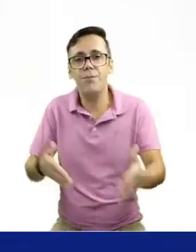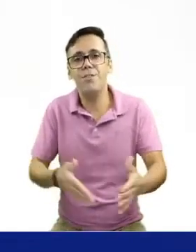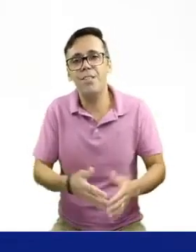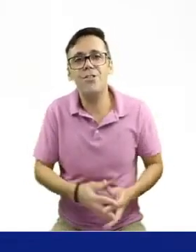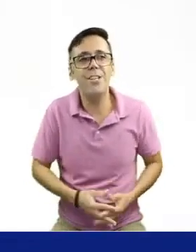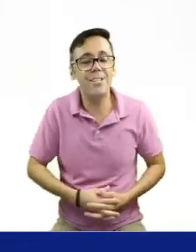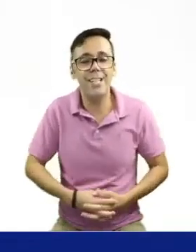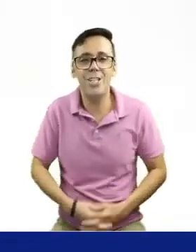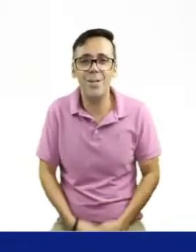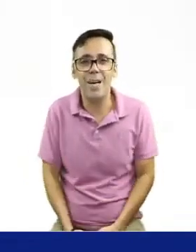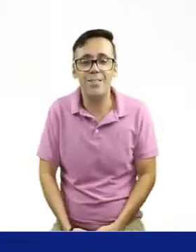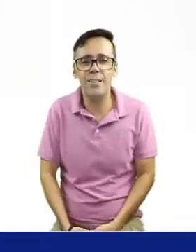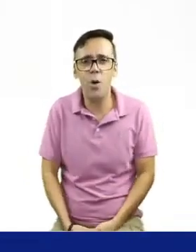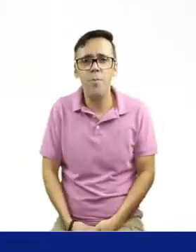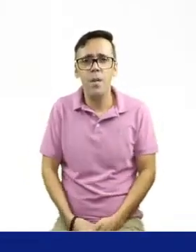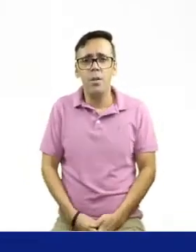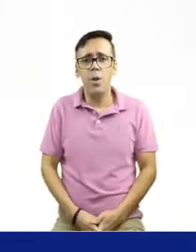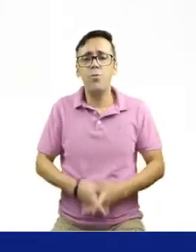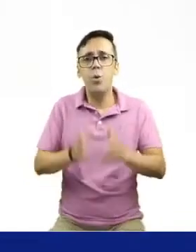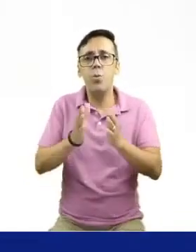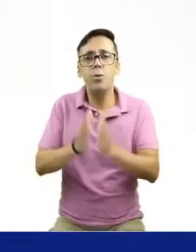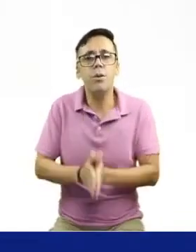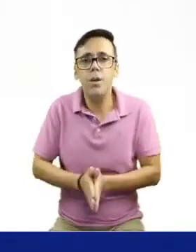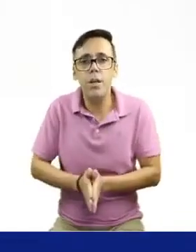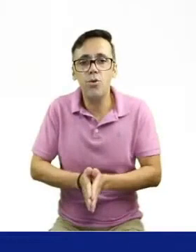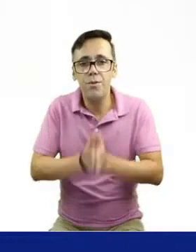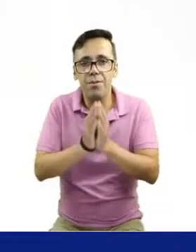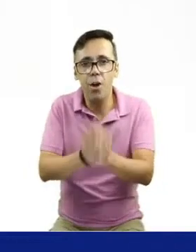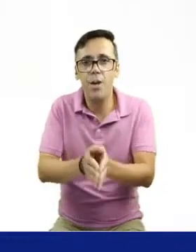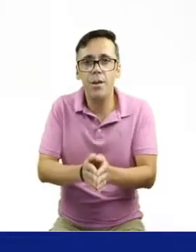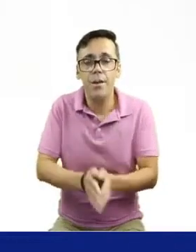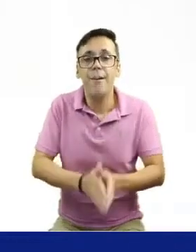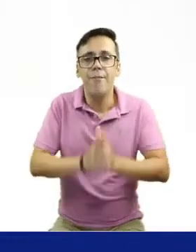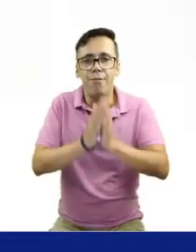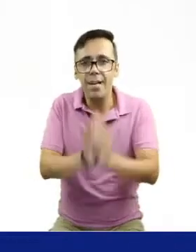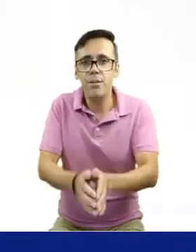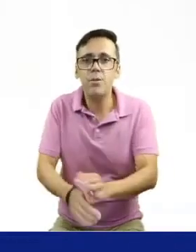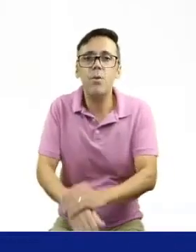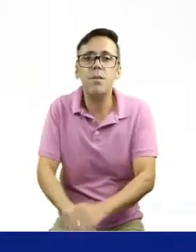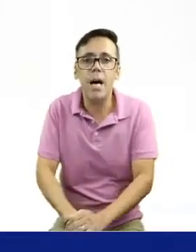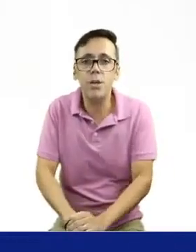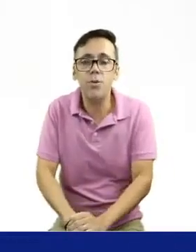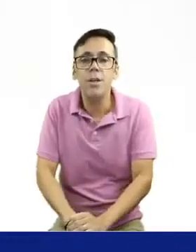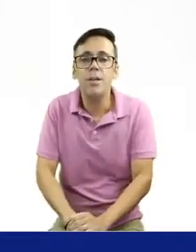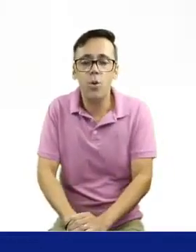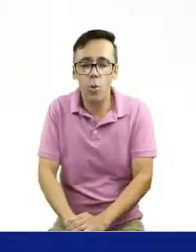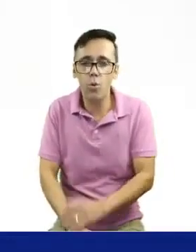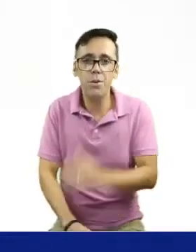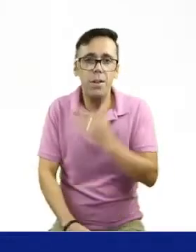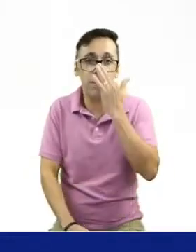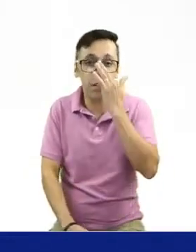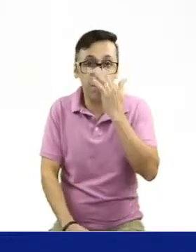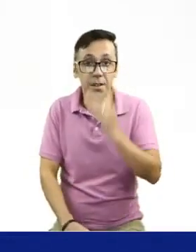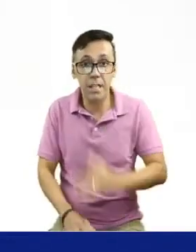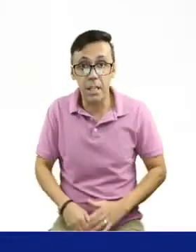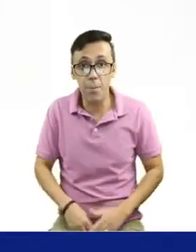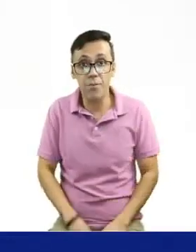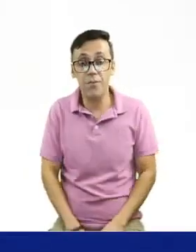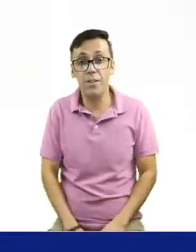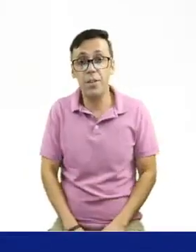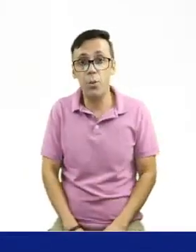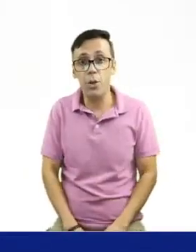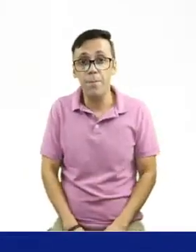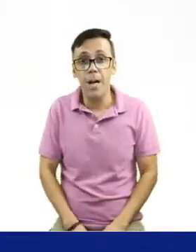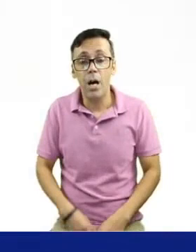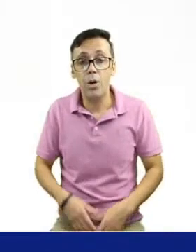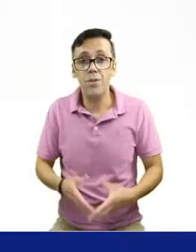alguns meses para vocês serem chamados então não se preocupe quanto a isso forme passa o seu estágio e com certeza vai